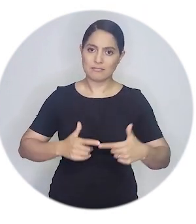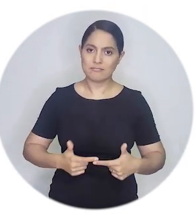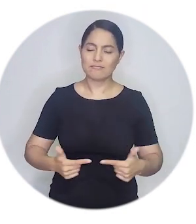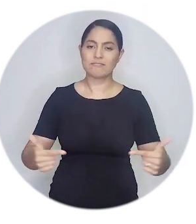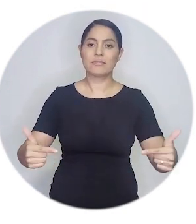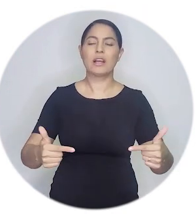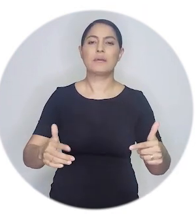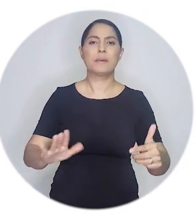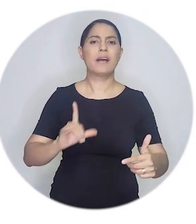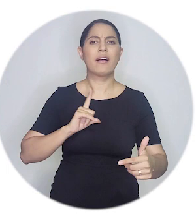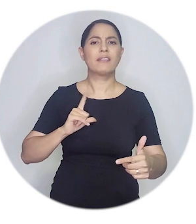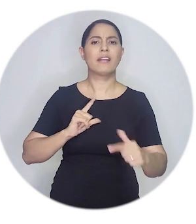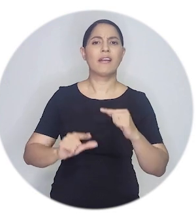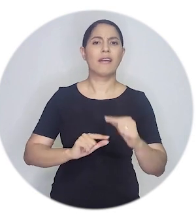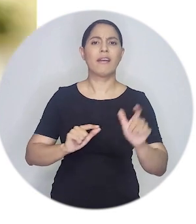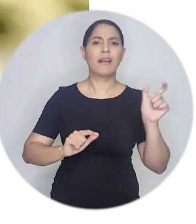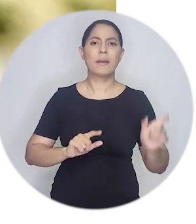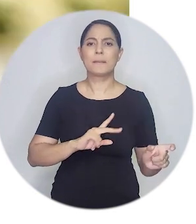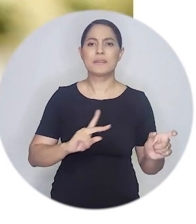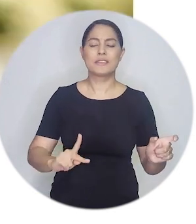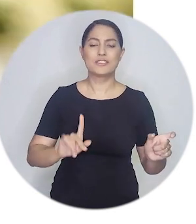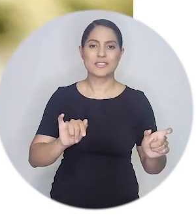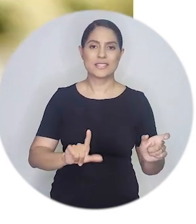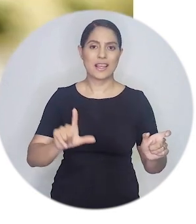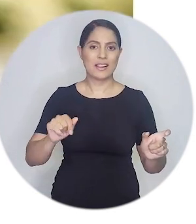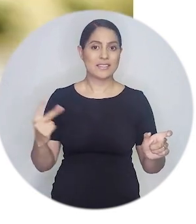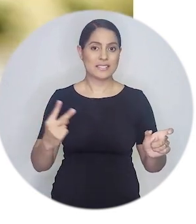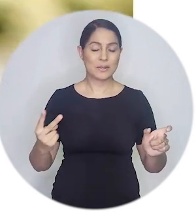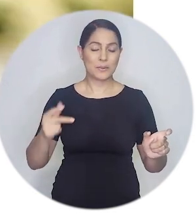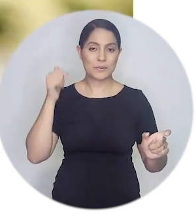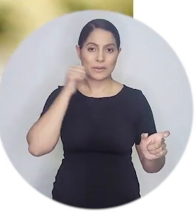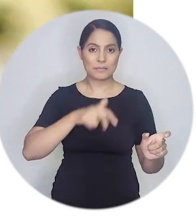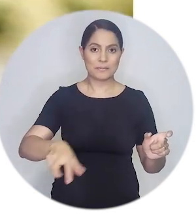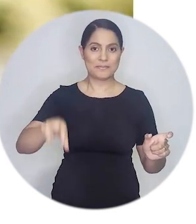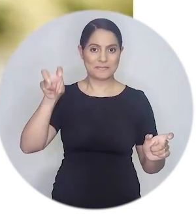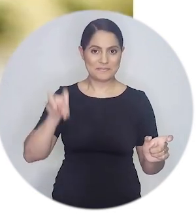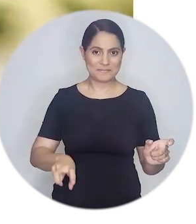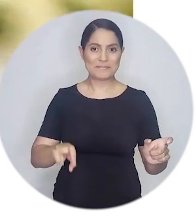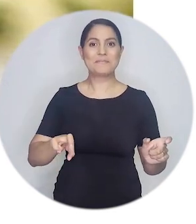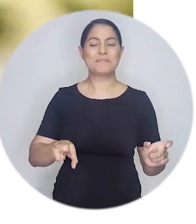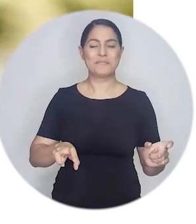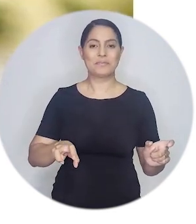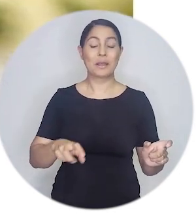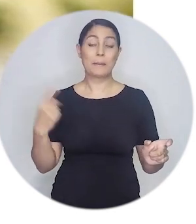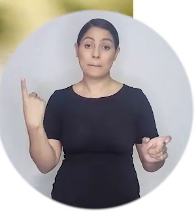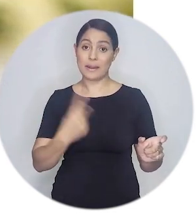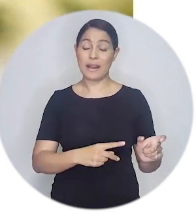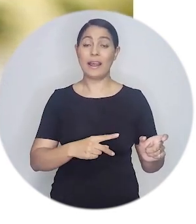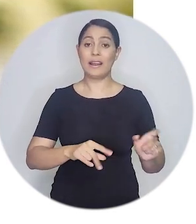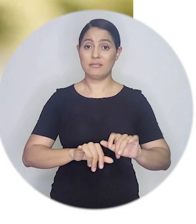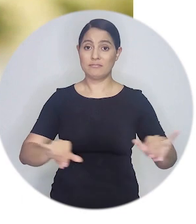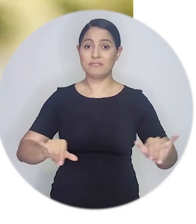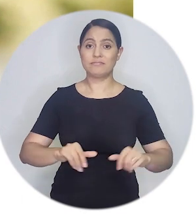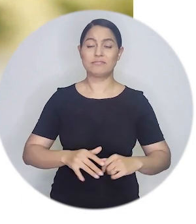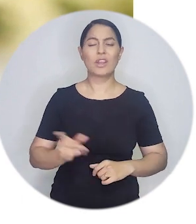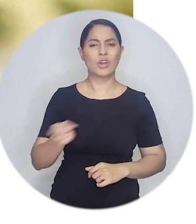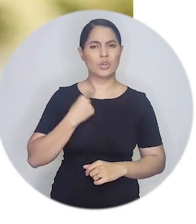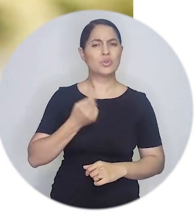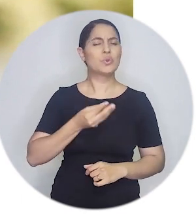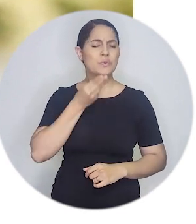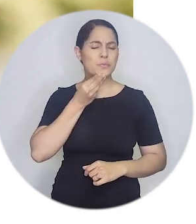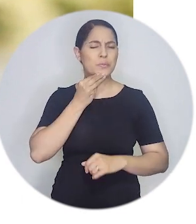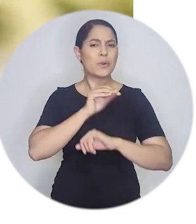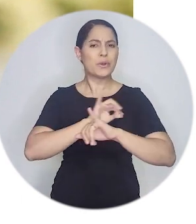poucos, cresceu com a criação das comissões. A entidade é presidida por Gisela Alves Cardoso, a segunda mulher a ocupar o